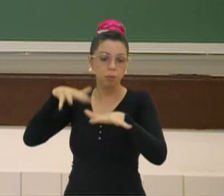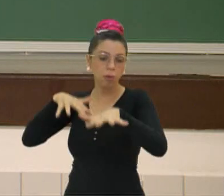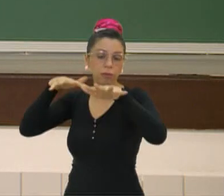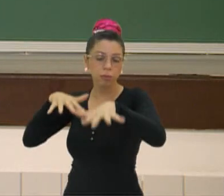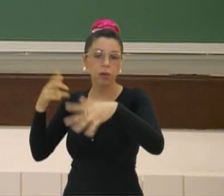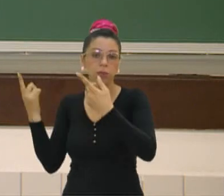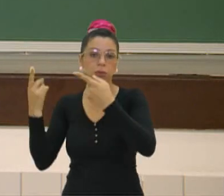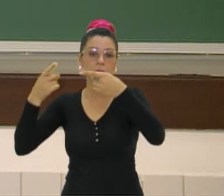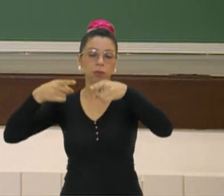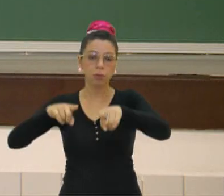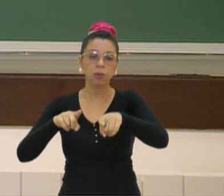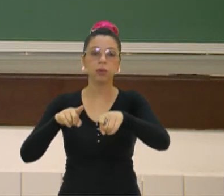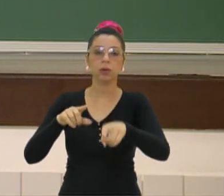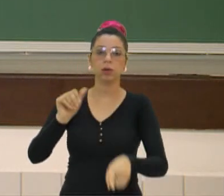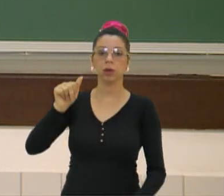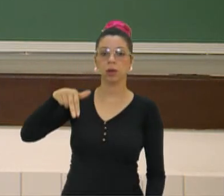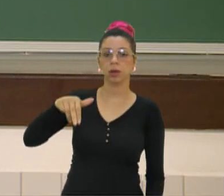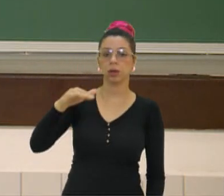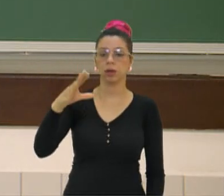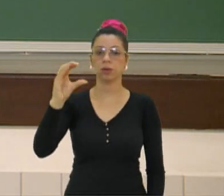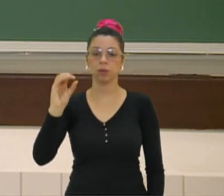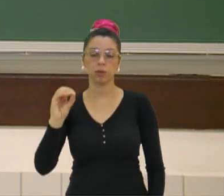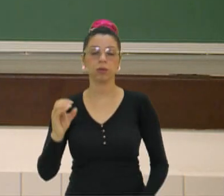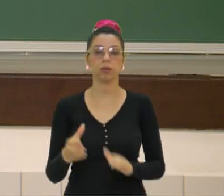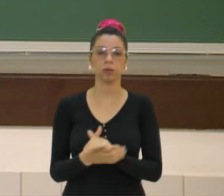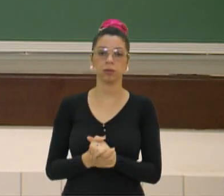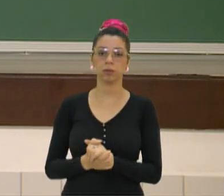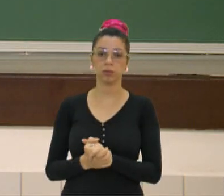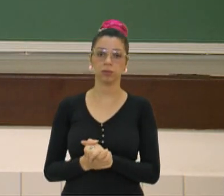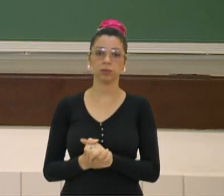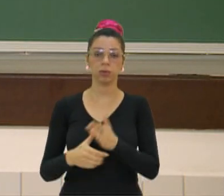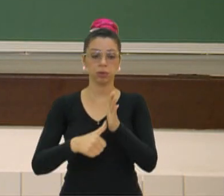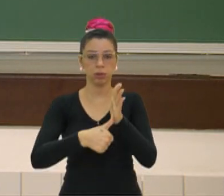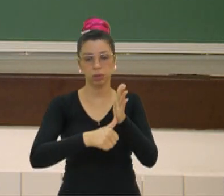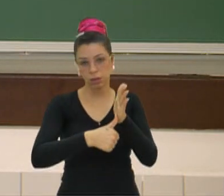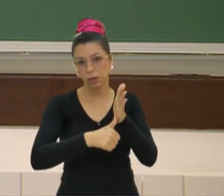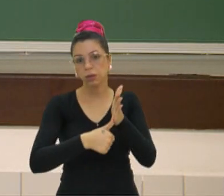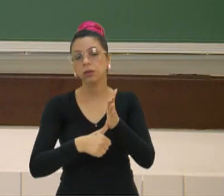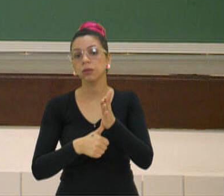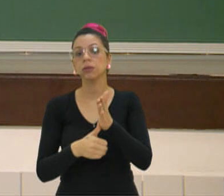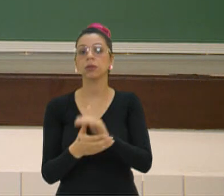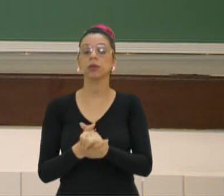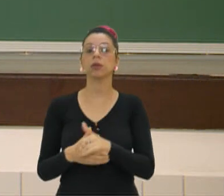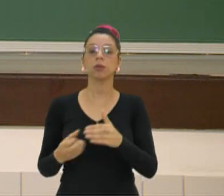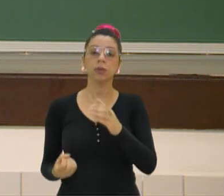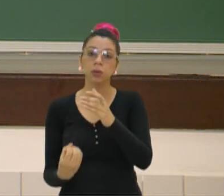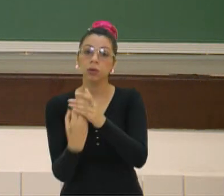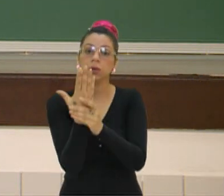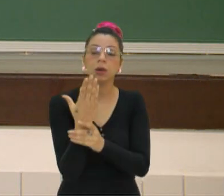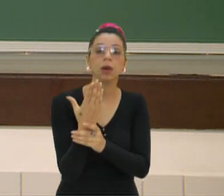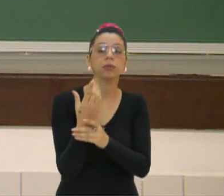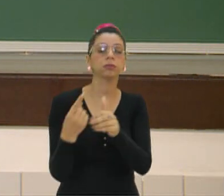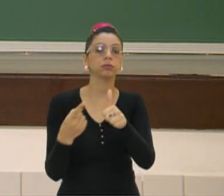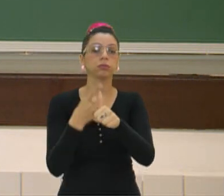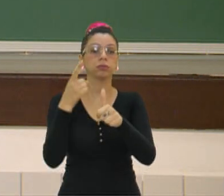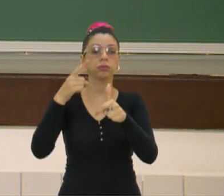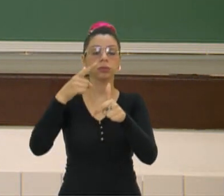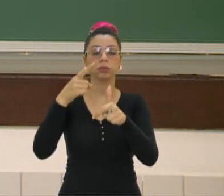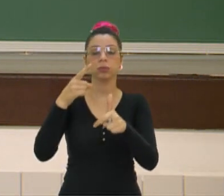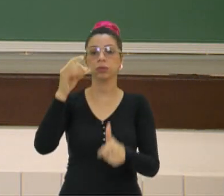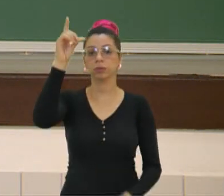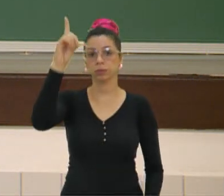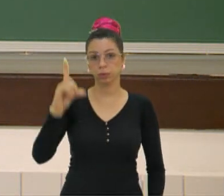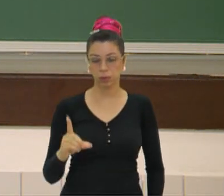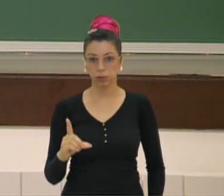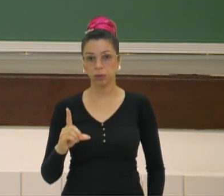anarco-sindicalista, que por meio de greves estabeleceram os primeiros direitos trabalhistas no Brasil republicano. Então, esse direito ele